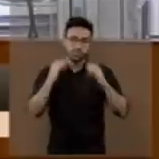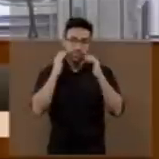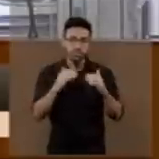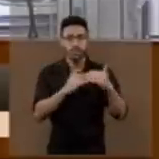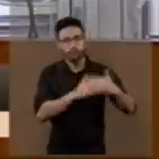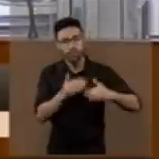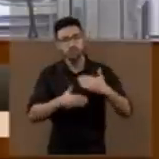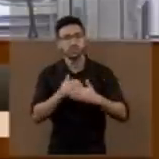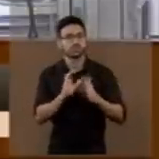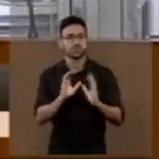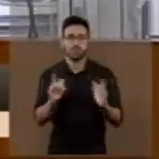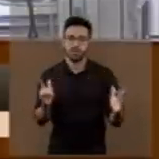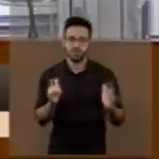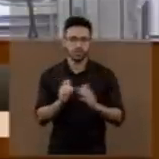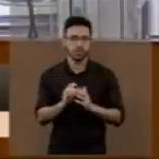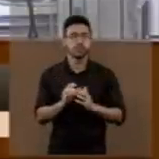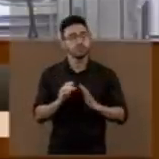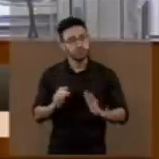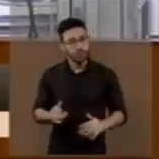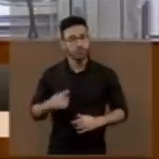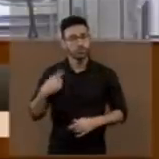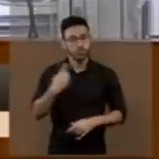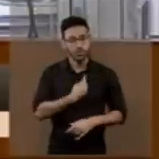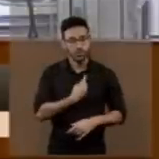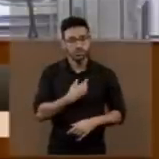portanto, para nós, não tem problema